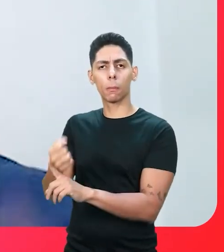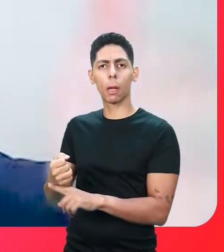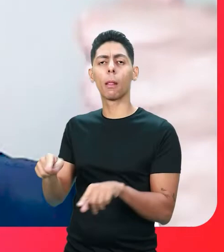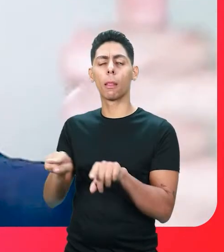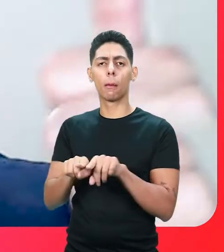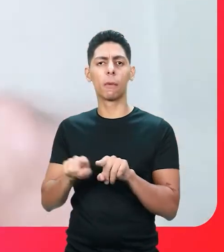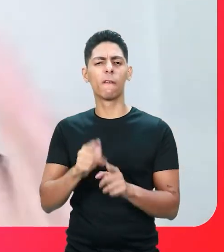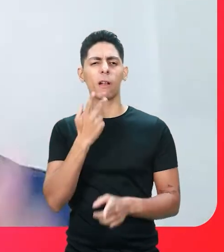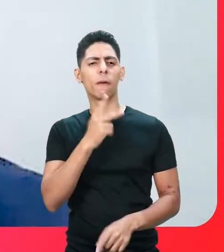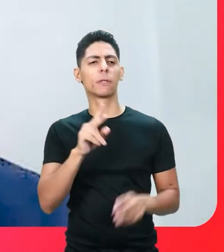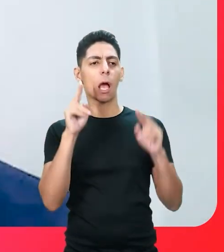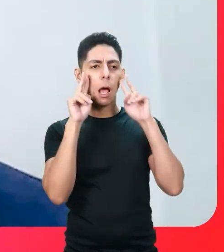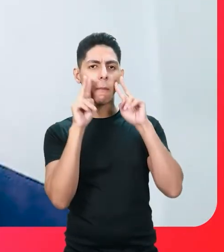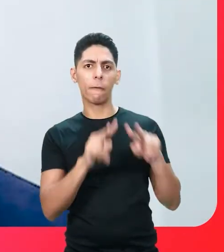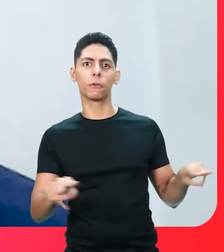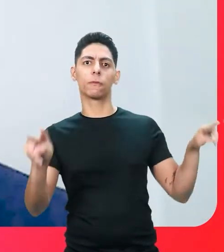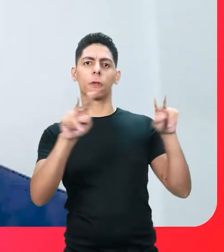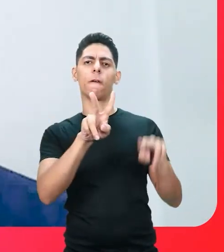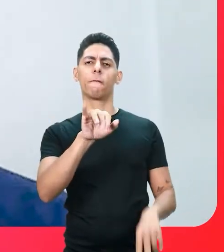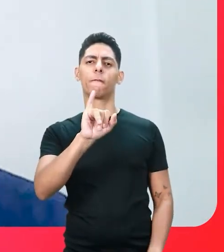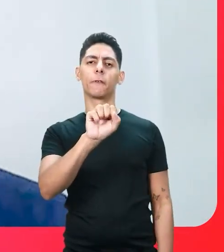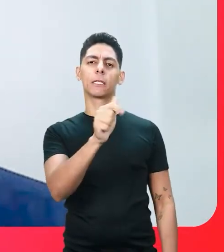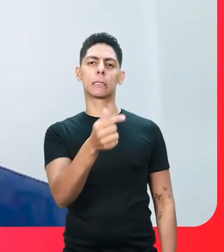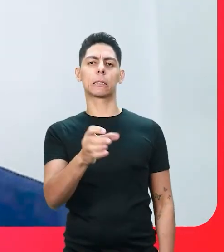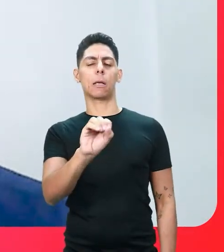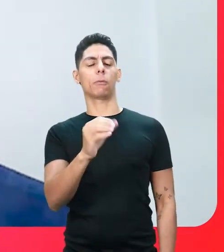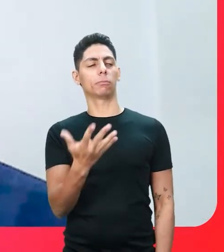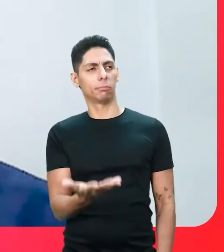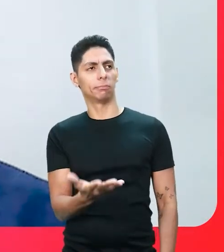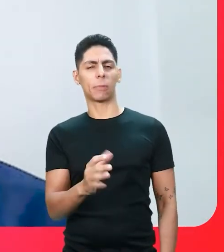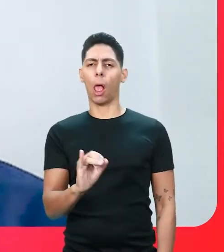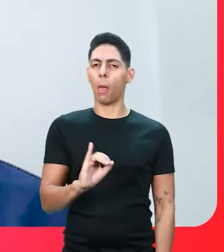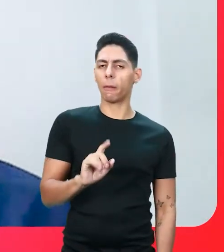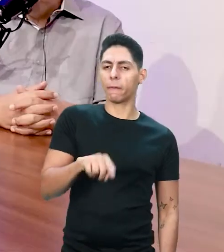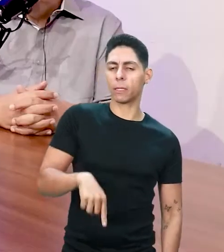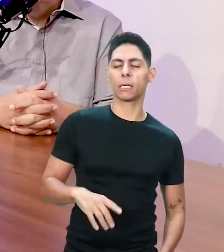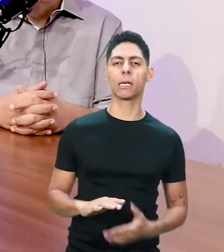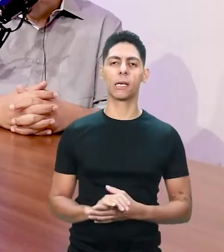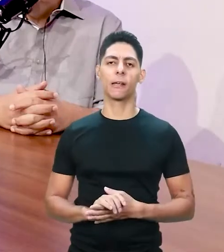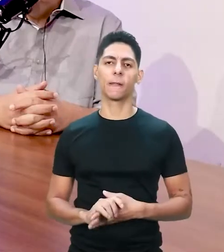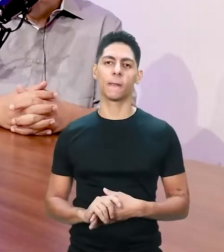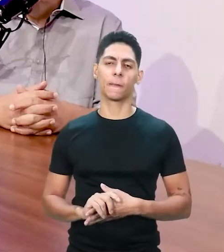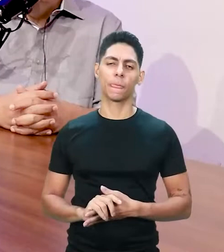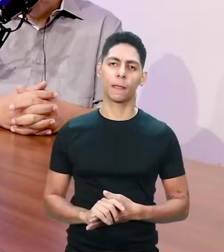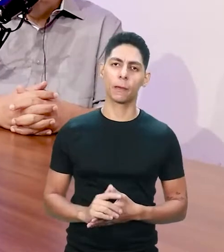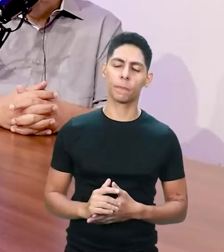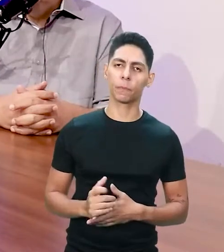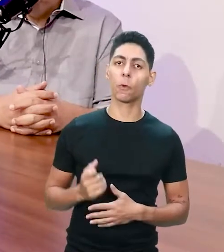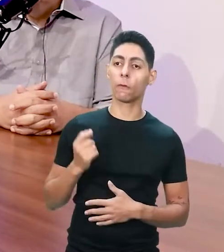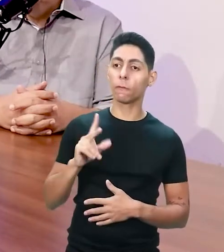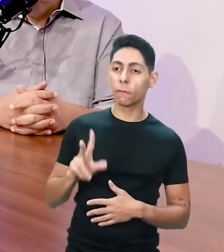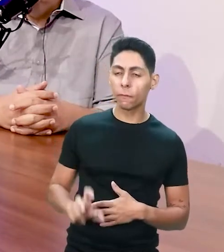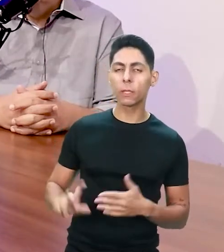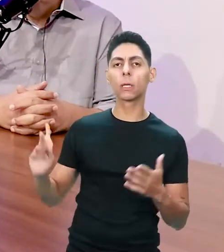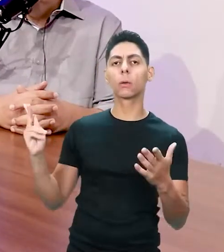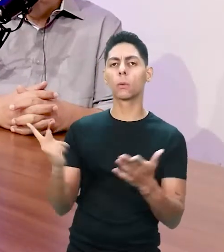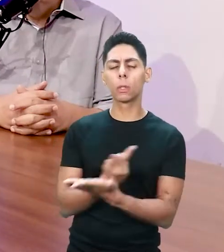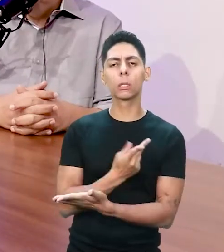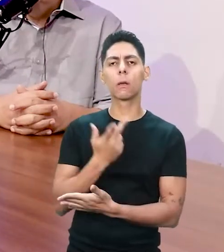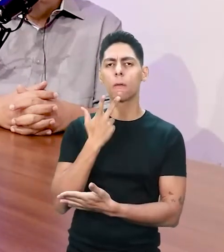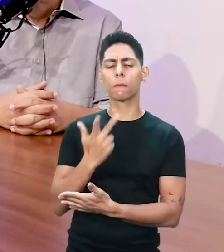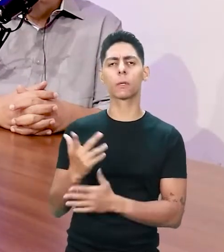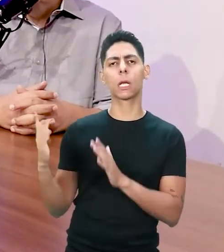E aí, Visão, tudo bom? Até é muito engraçado que, certa vez... O Cláudio Perrot, que é repórter da Rádio Globo,